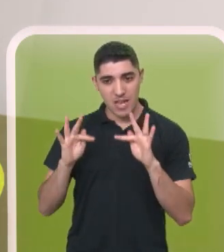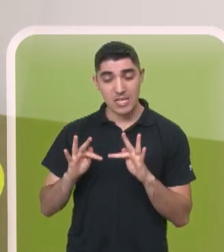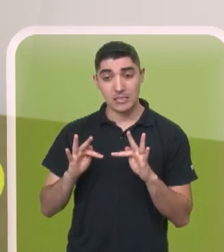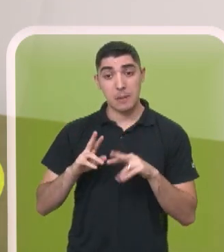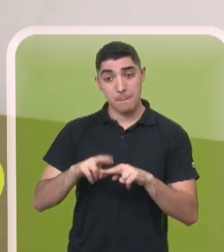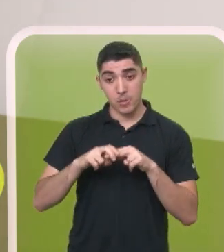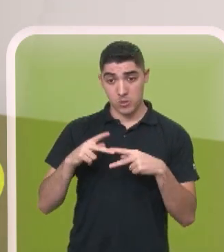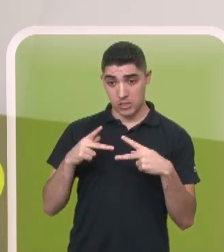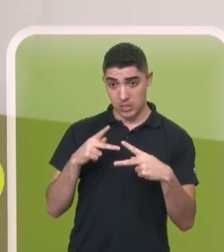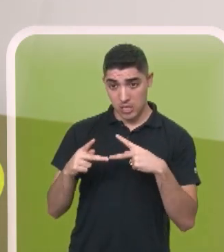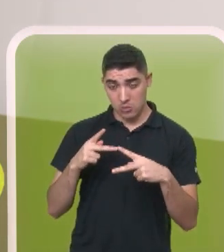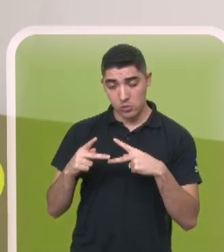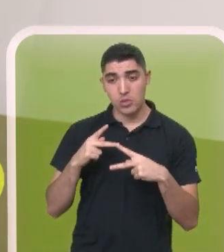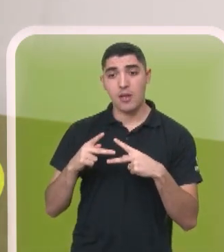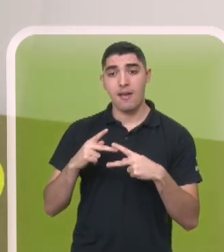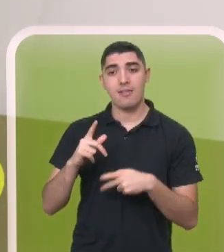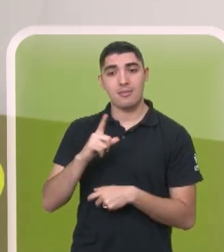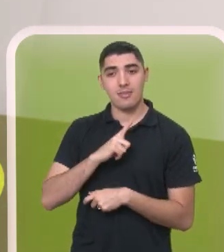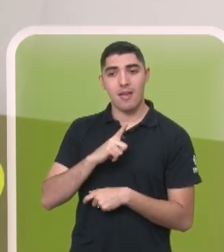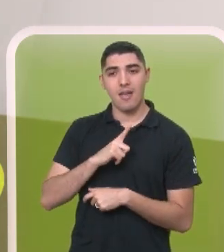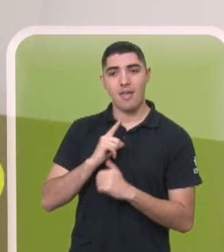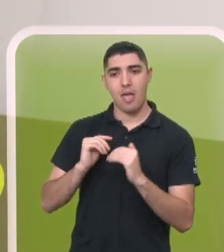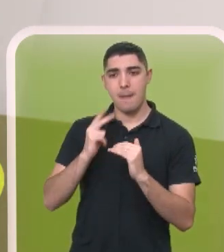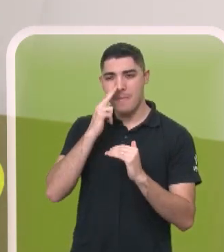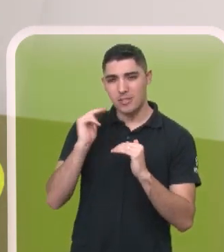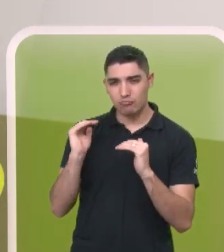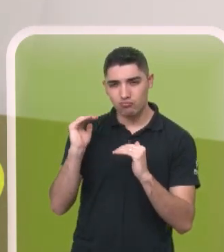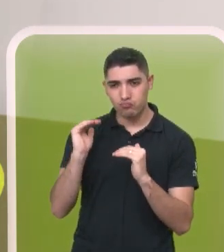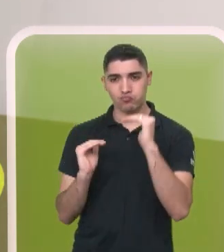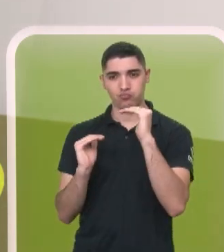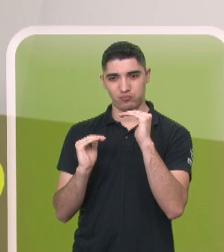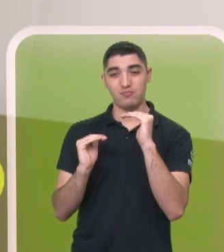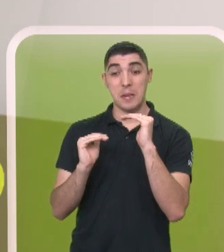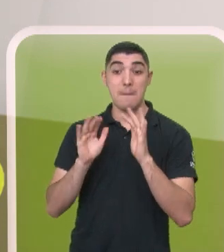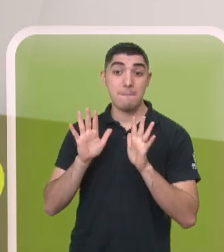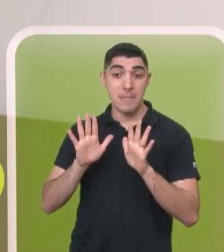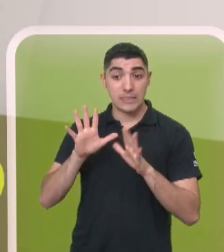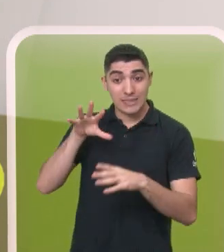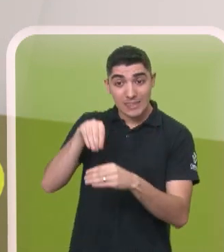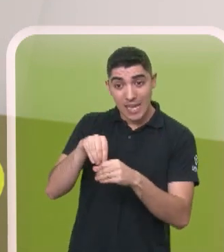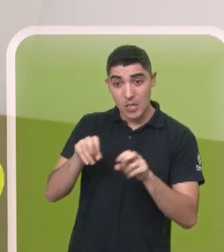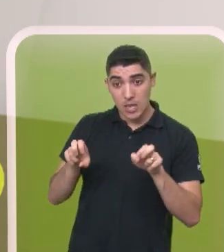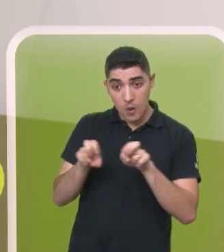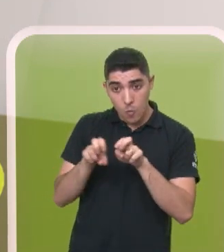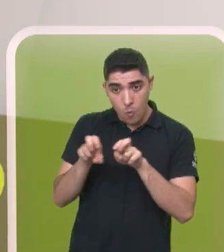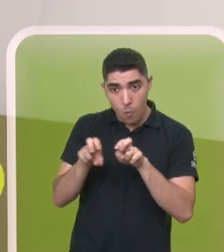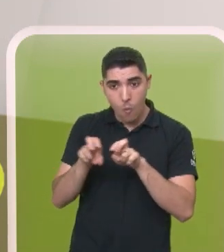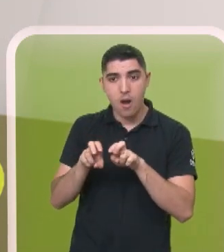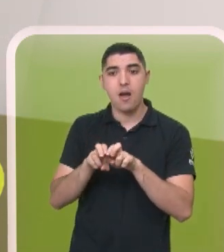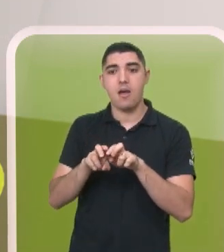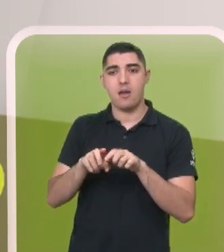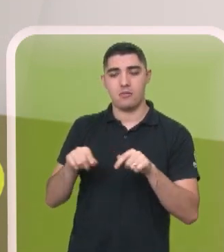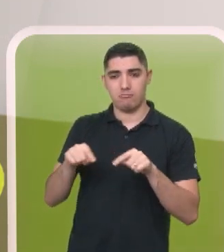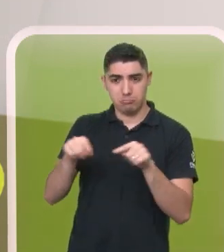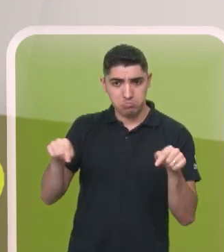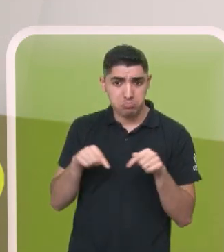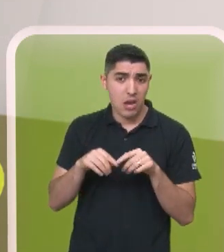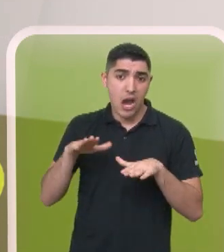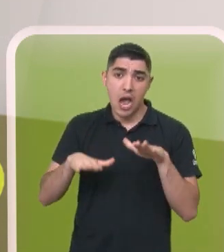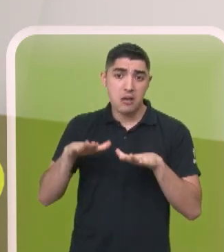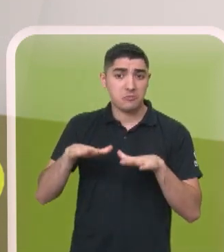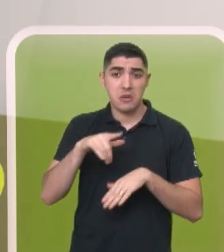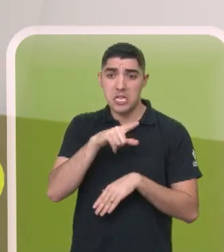São José tem uma vantagem, uma pequena vantagem, mas pode ser que dentro de quadra isso não se reflita, ou num